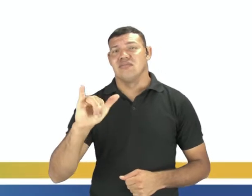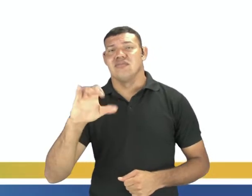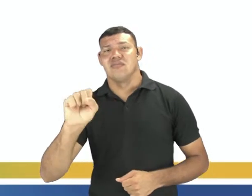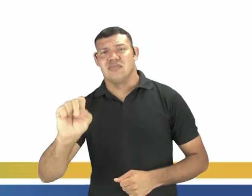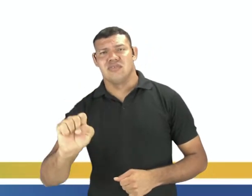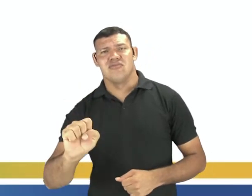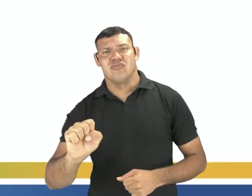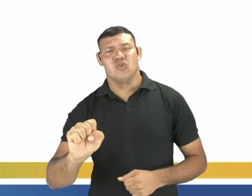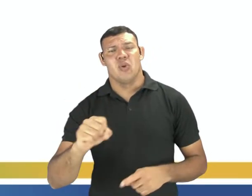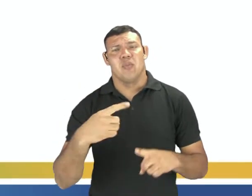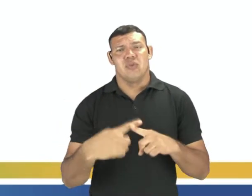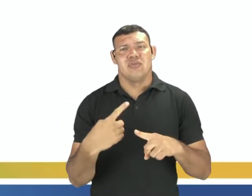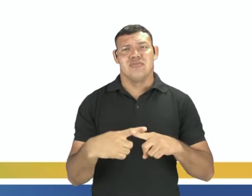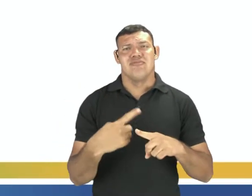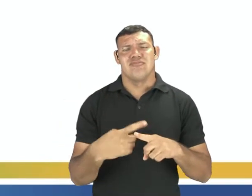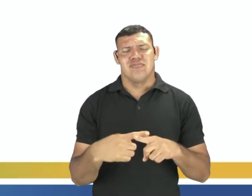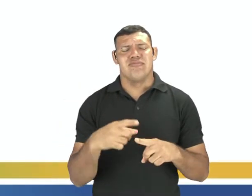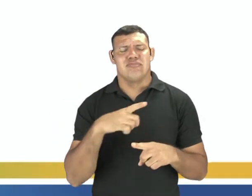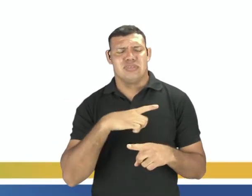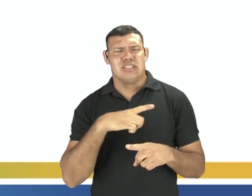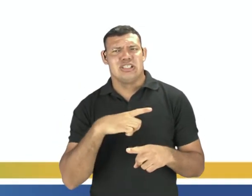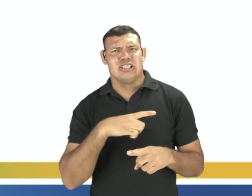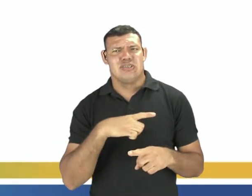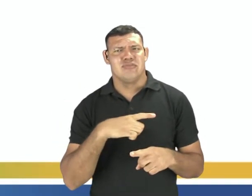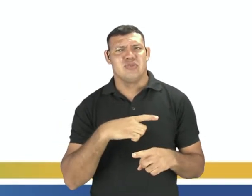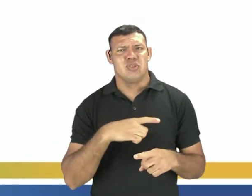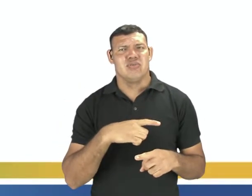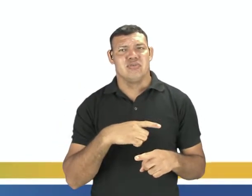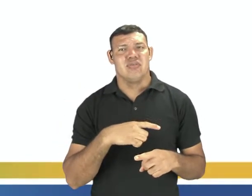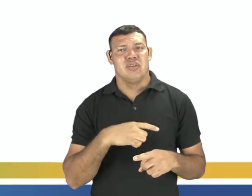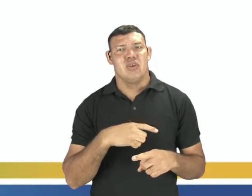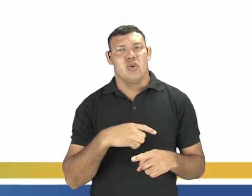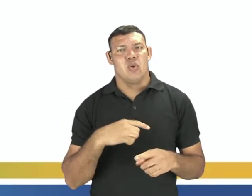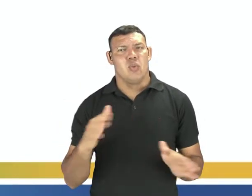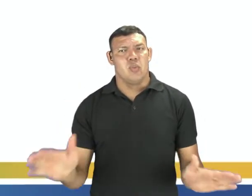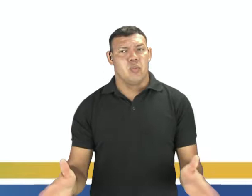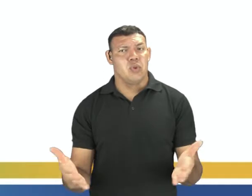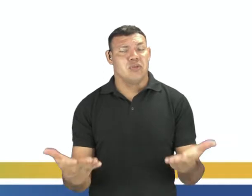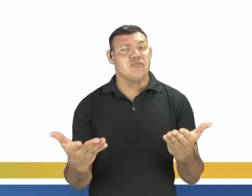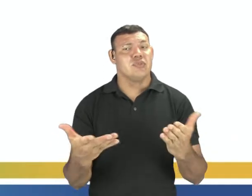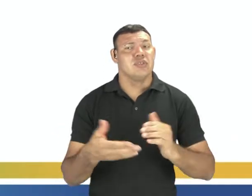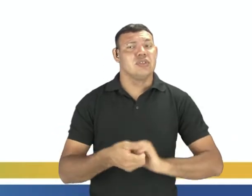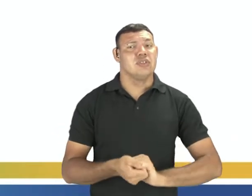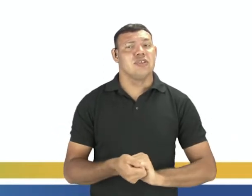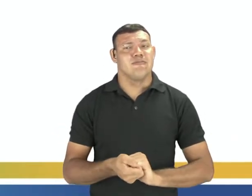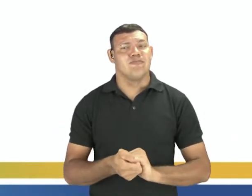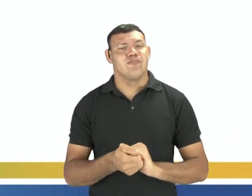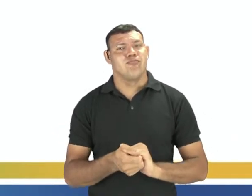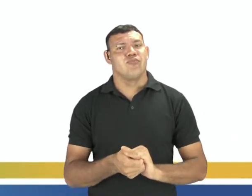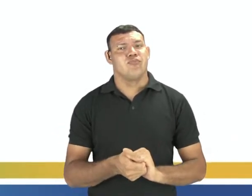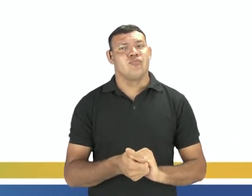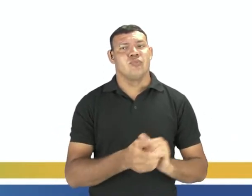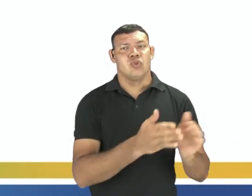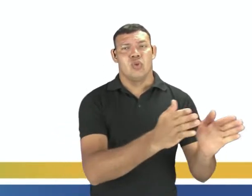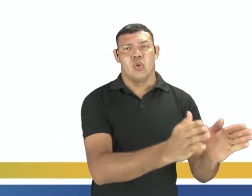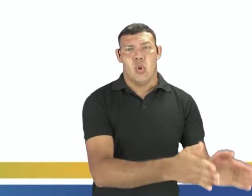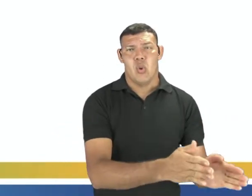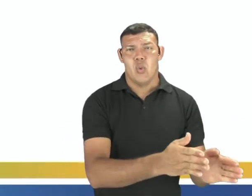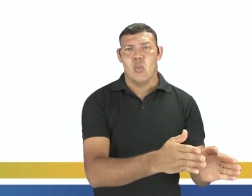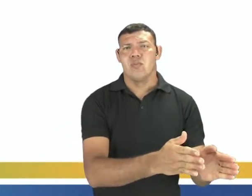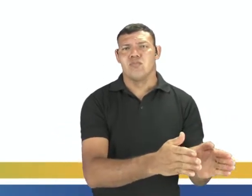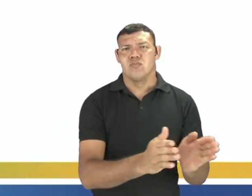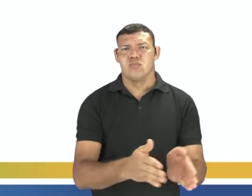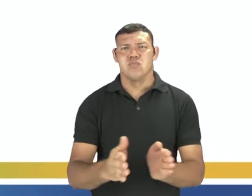és vulneráveis. Coexistem oportunidades e risco. Trata-se de uma etapa em que pode se